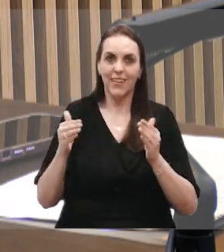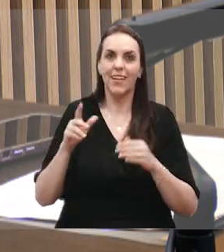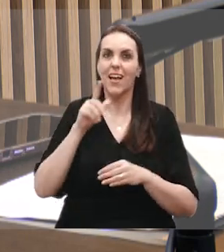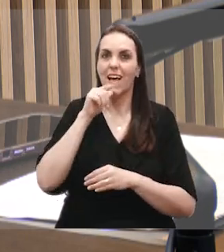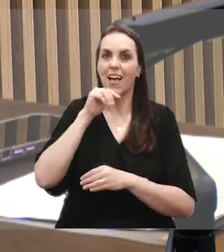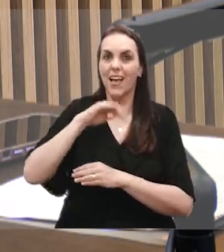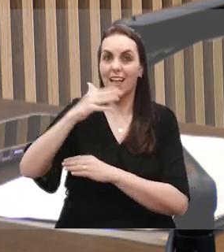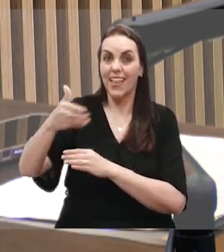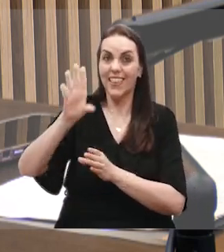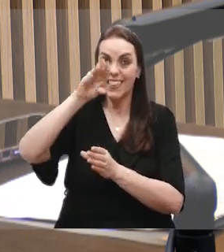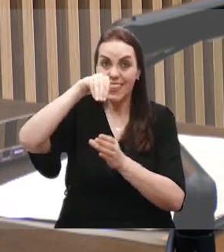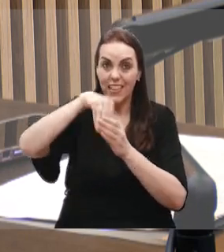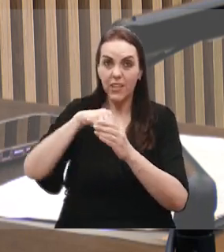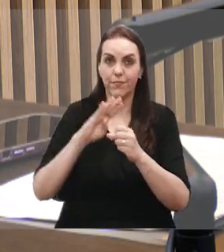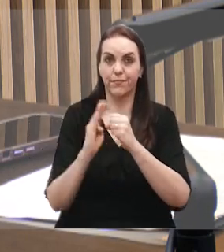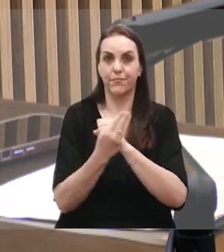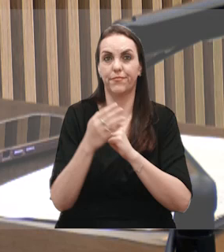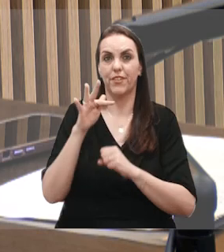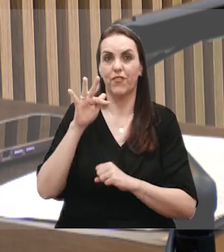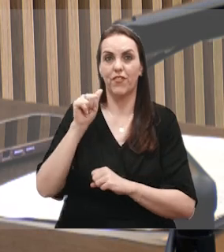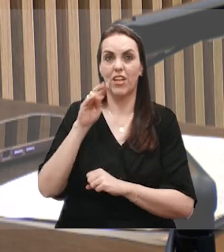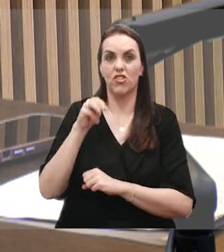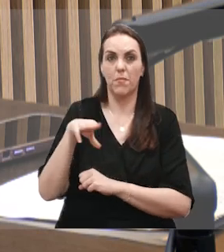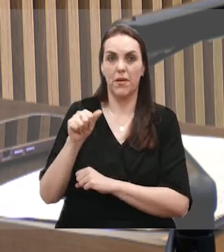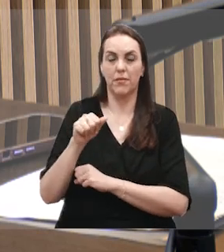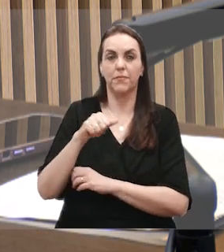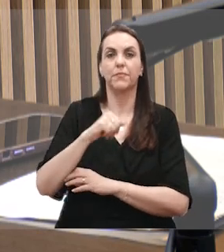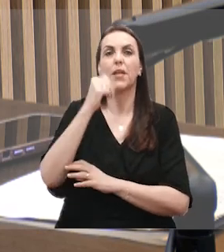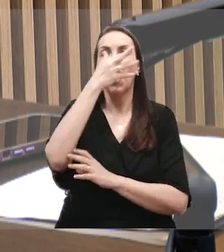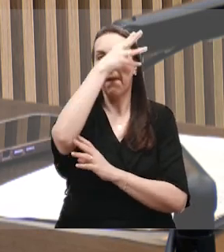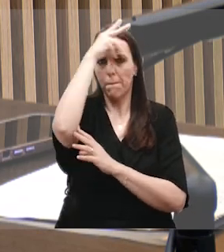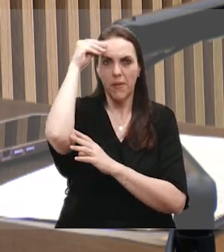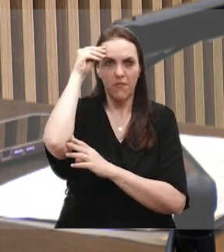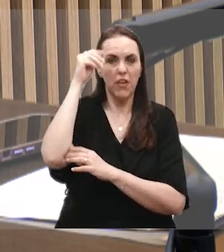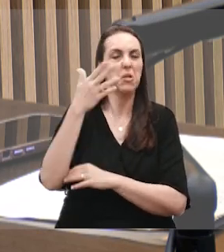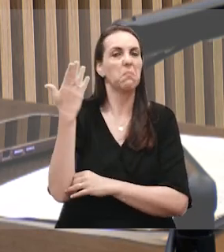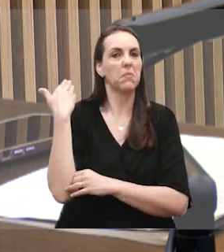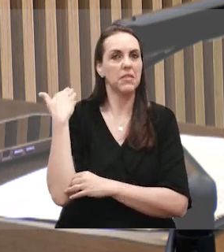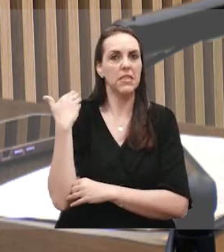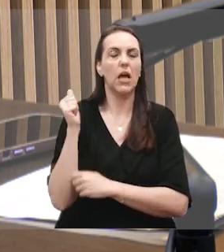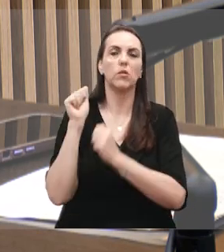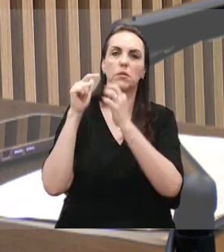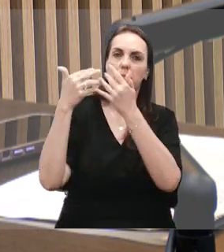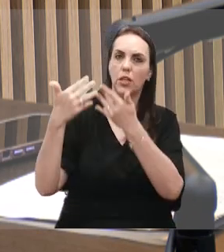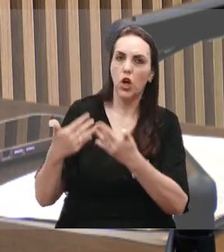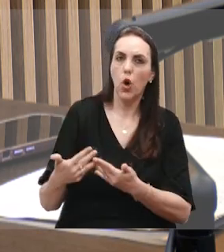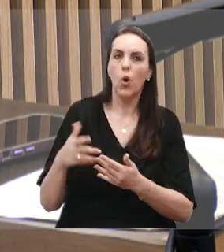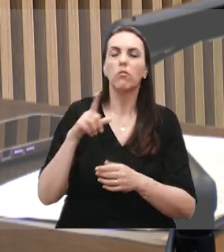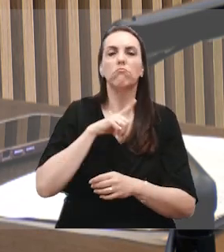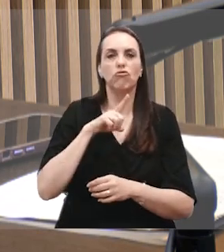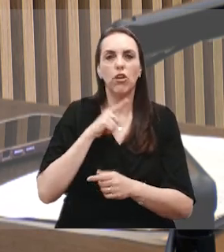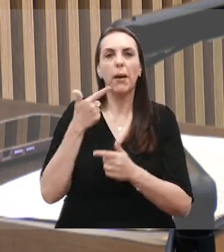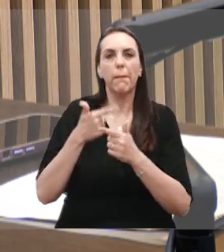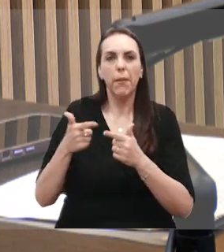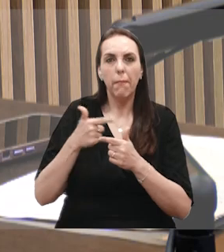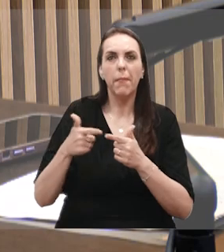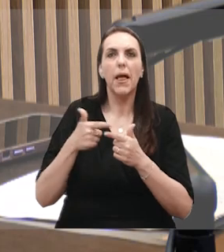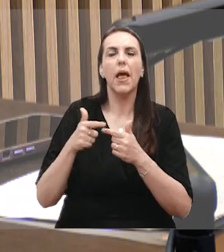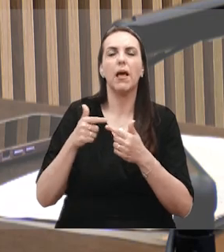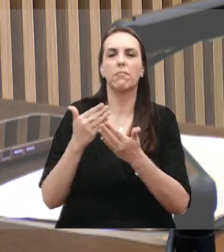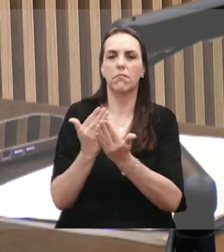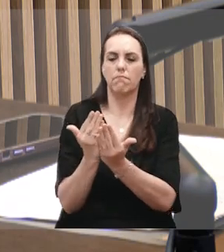aconteceu isso, a gente entende, o prefeito justificou na época que tinha um problema na compota e tudo